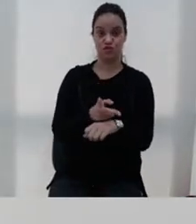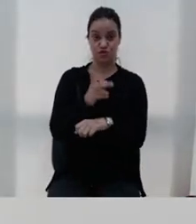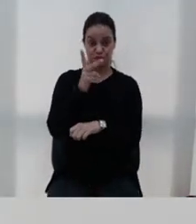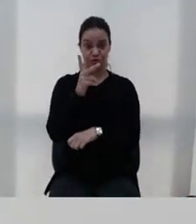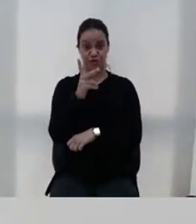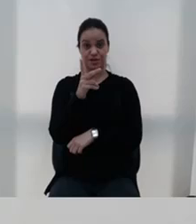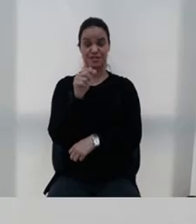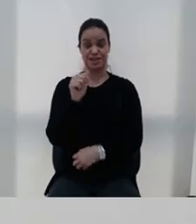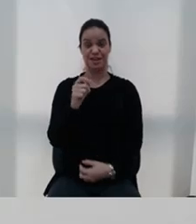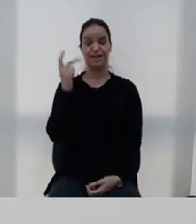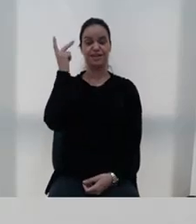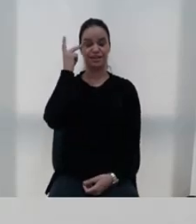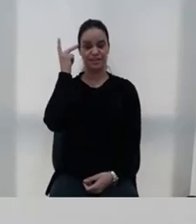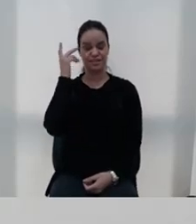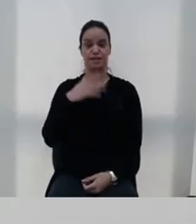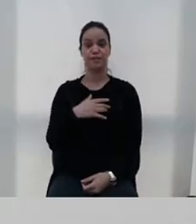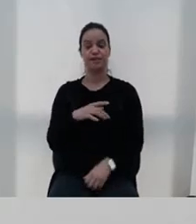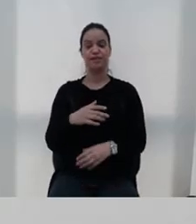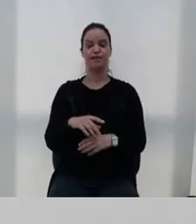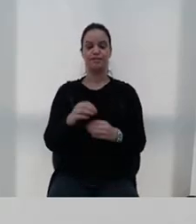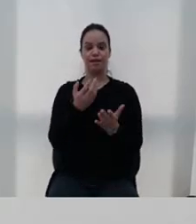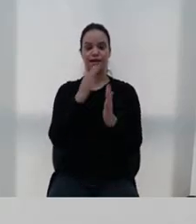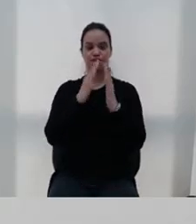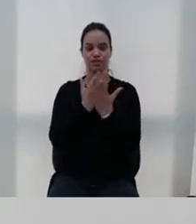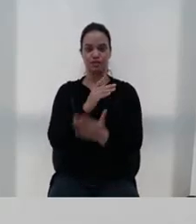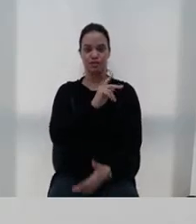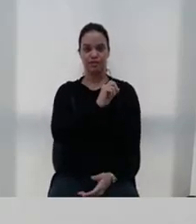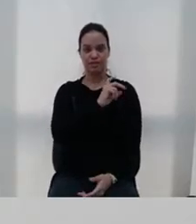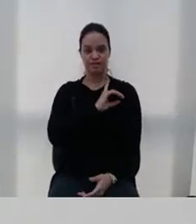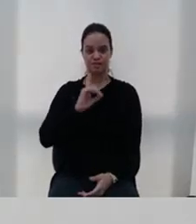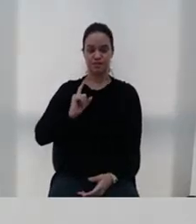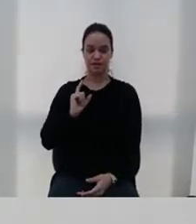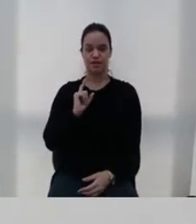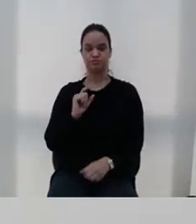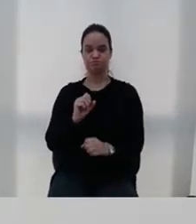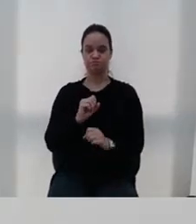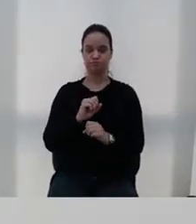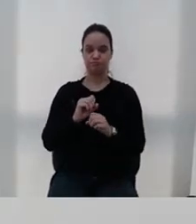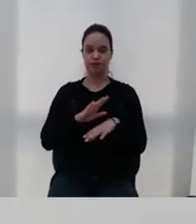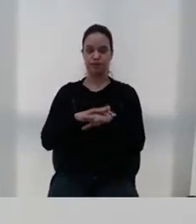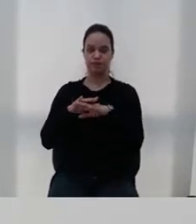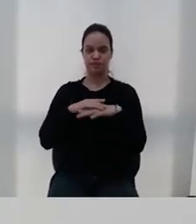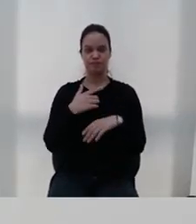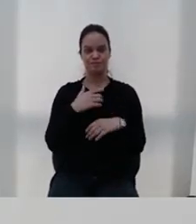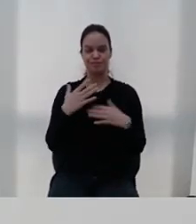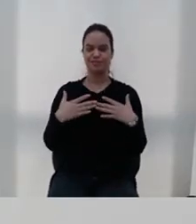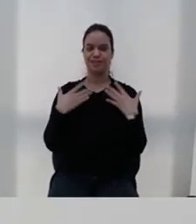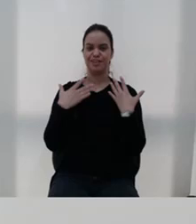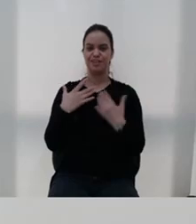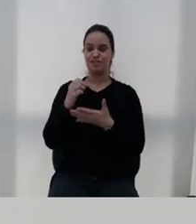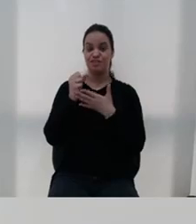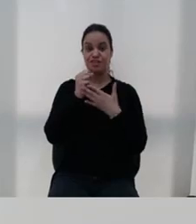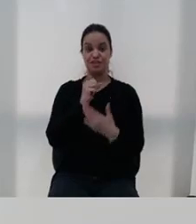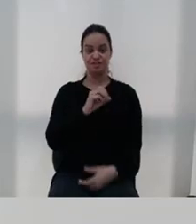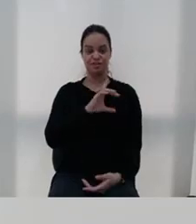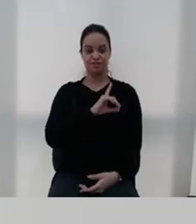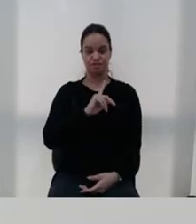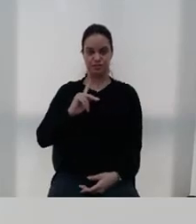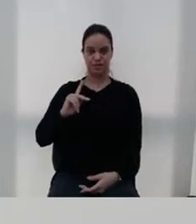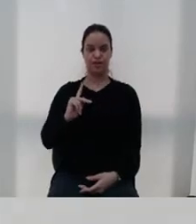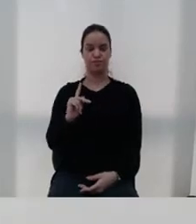aqui capitaneados pela Escola da Defensoria Pública, e recebemos na data de ontem, tive a alegria de receber na Defensoria Pública Geral